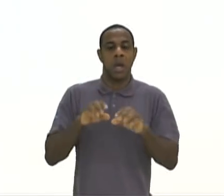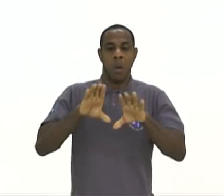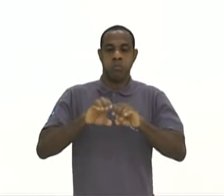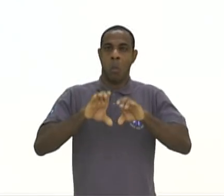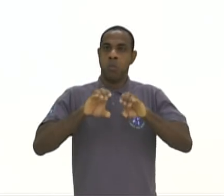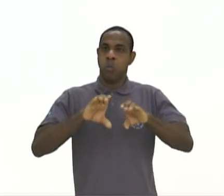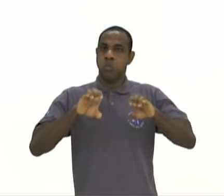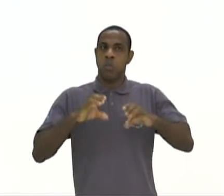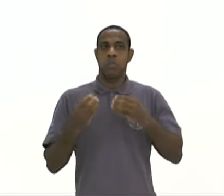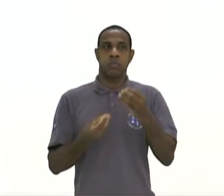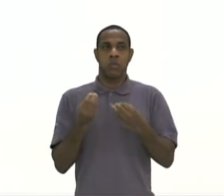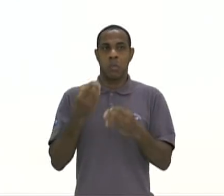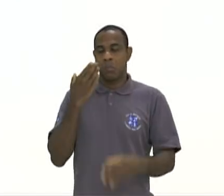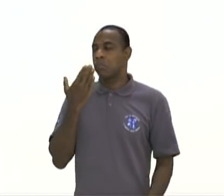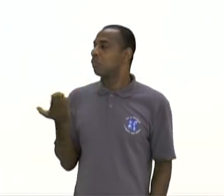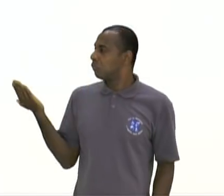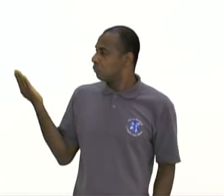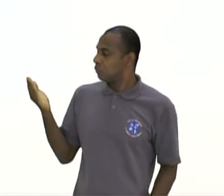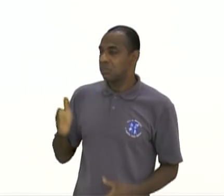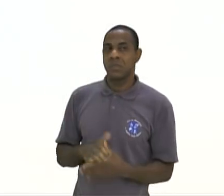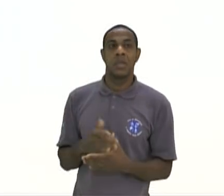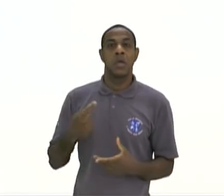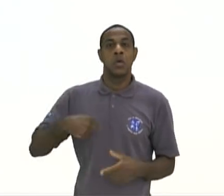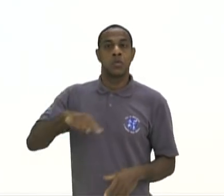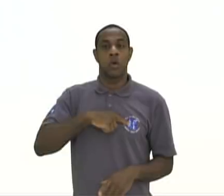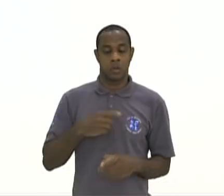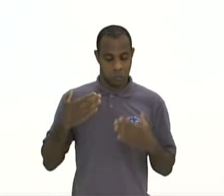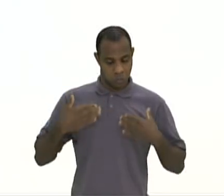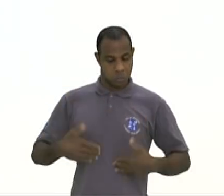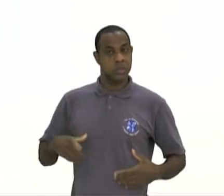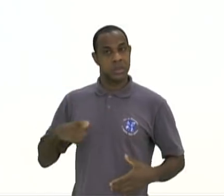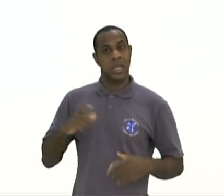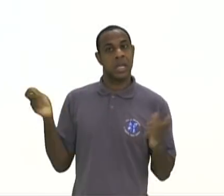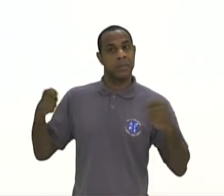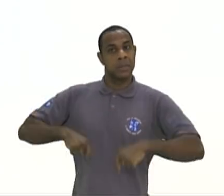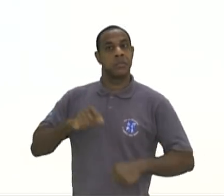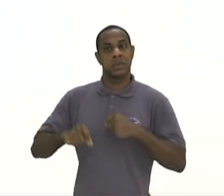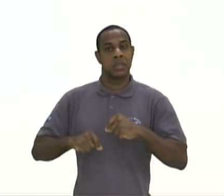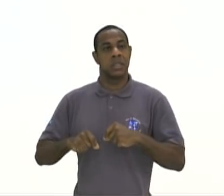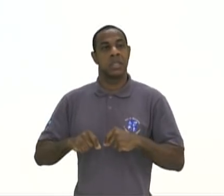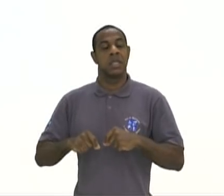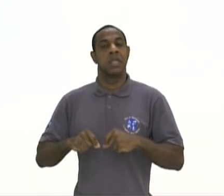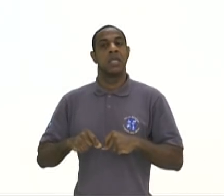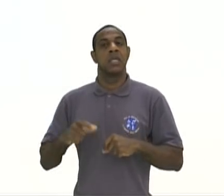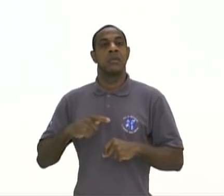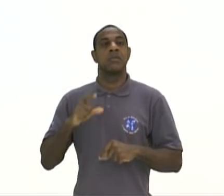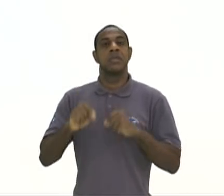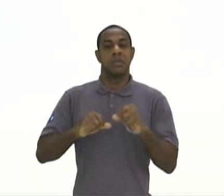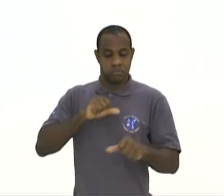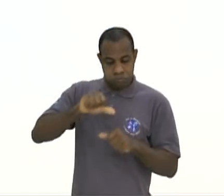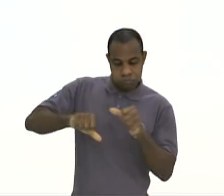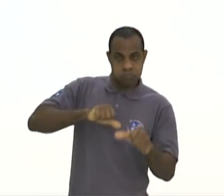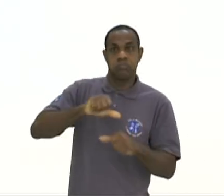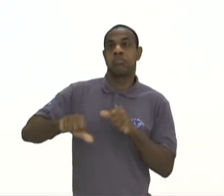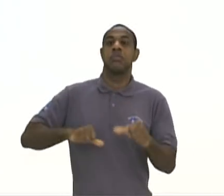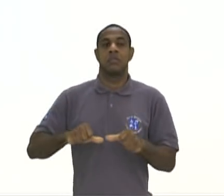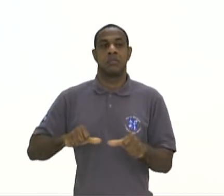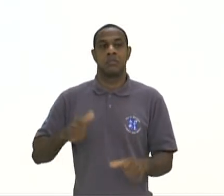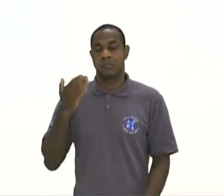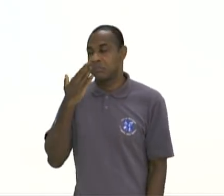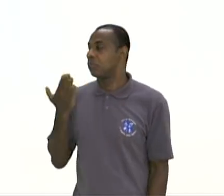vez livres de suas tensões, o nosso corpo terá a capacidade de restabelecer e de se transformar. Então, não